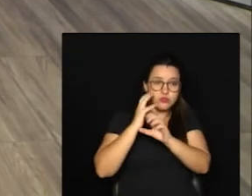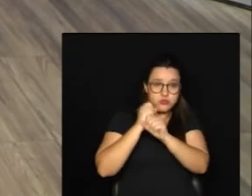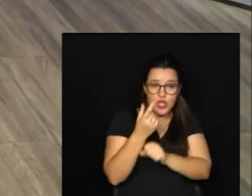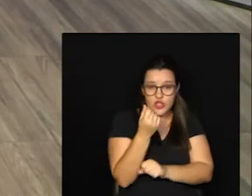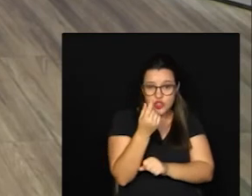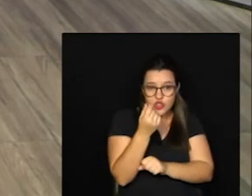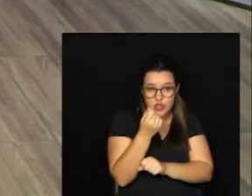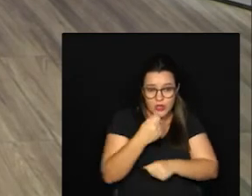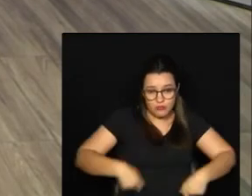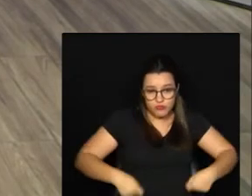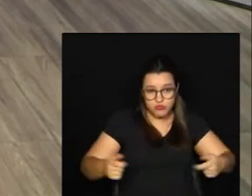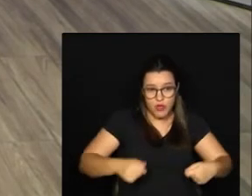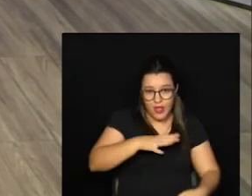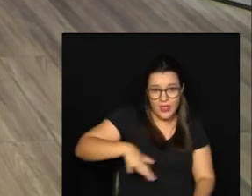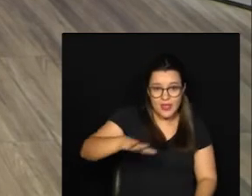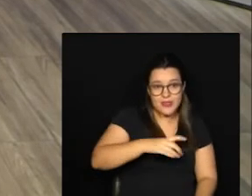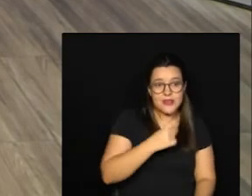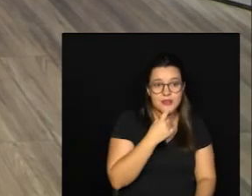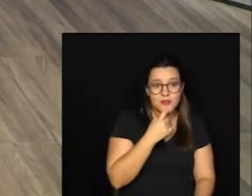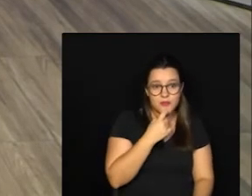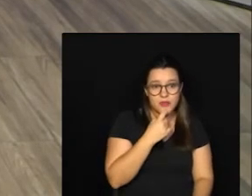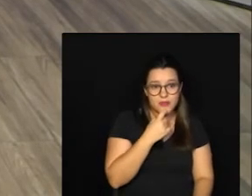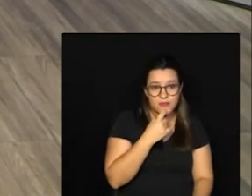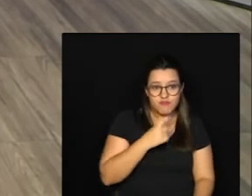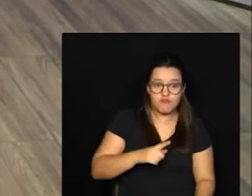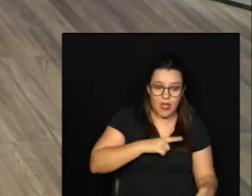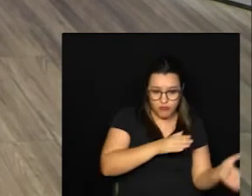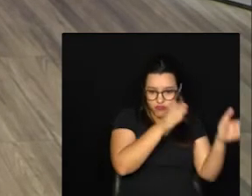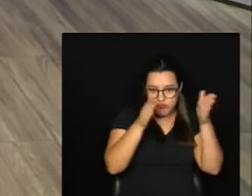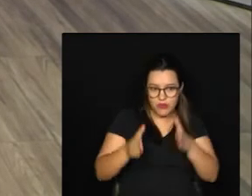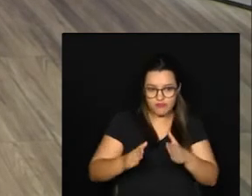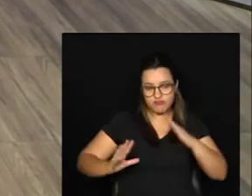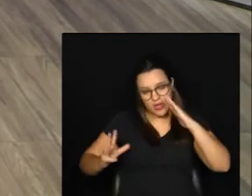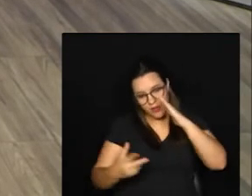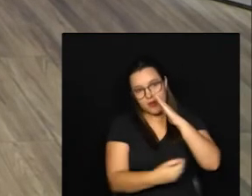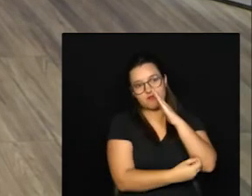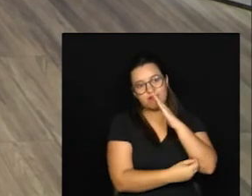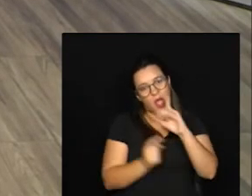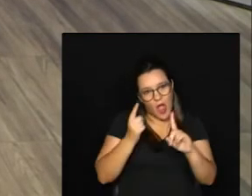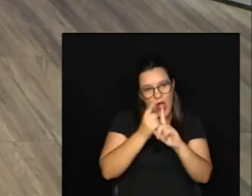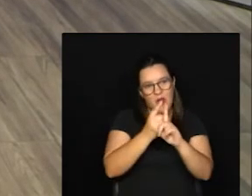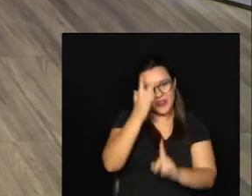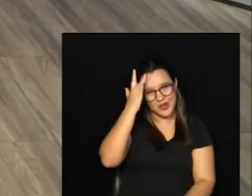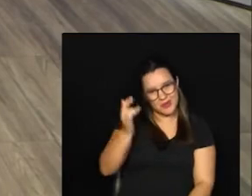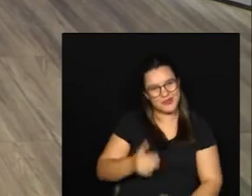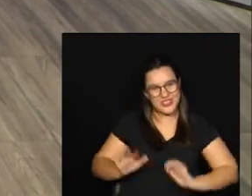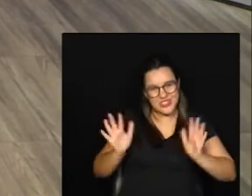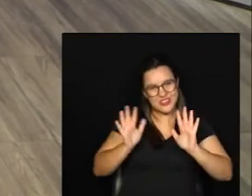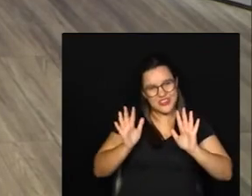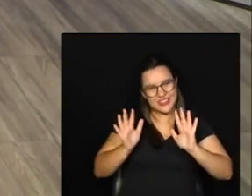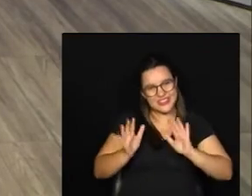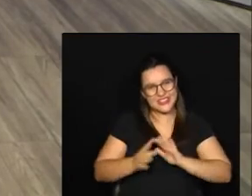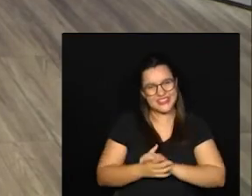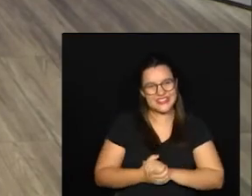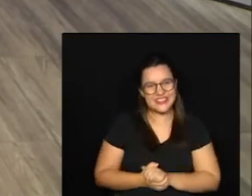de Campinas e em seguida coladinho o programa Câmara Total. Então, até amanhã. Tchau, tchau.